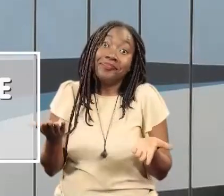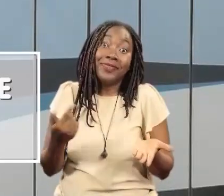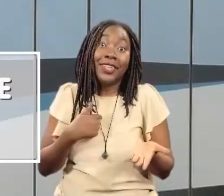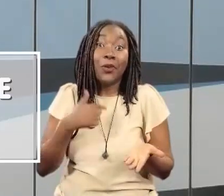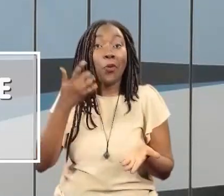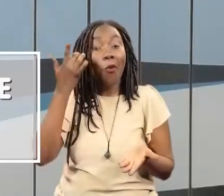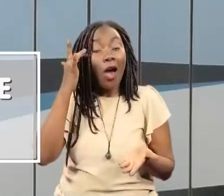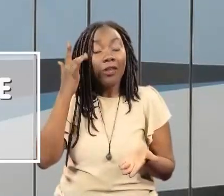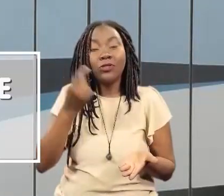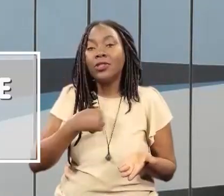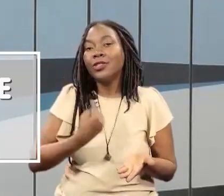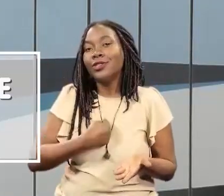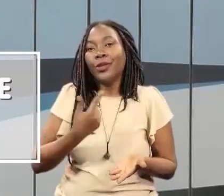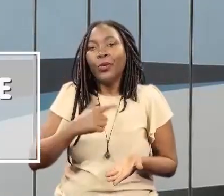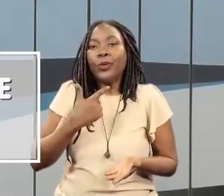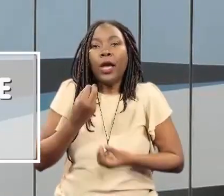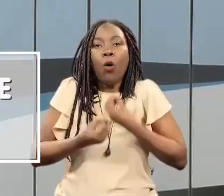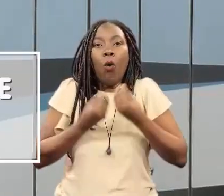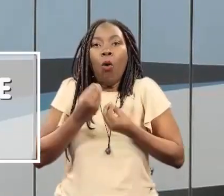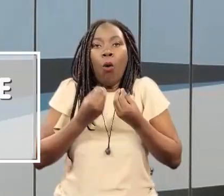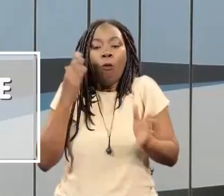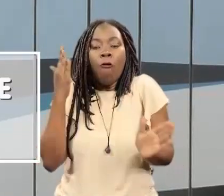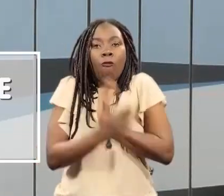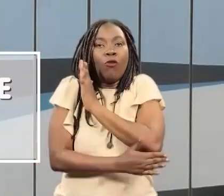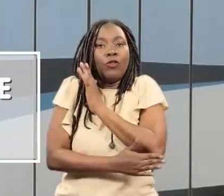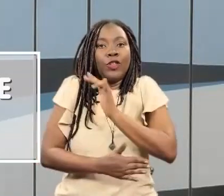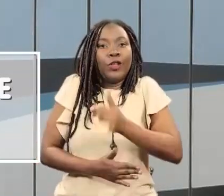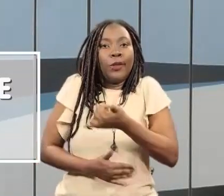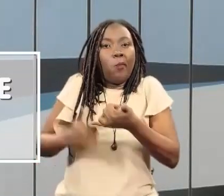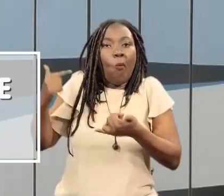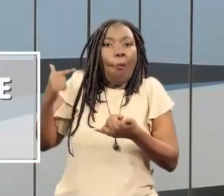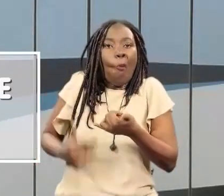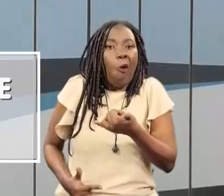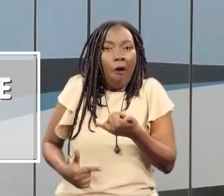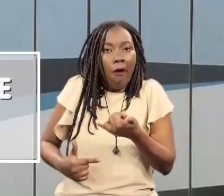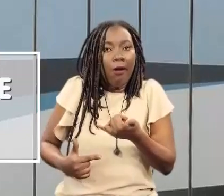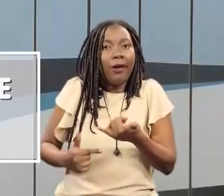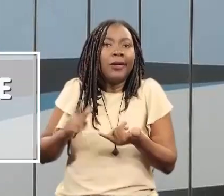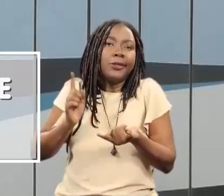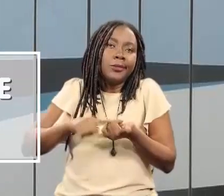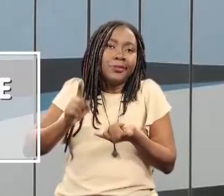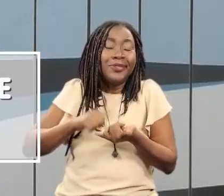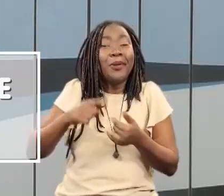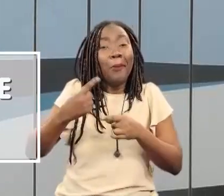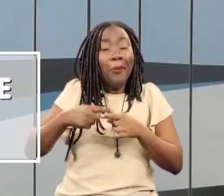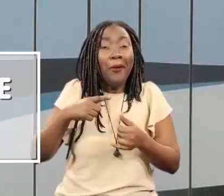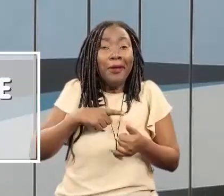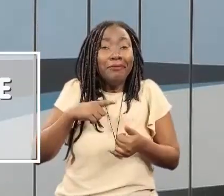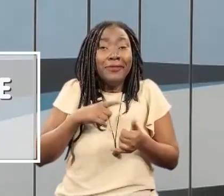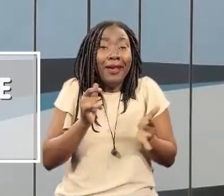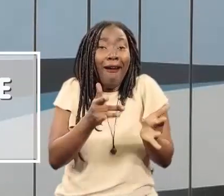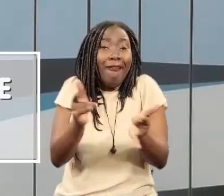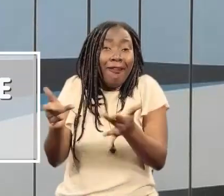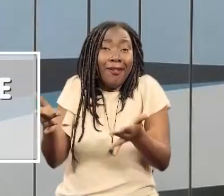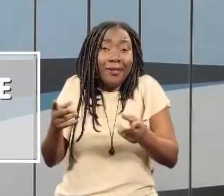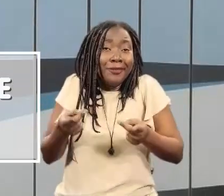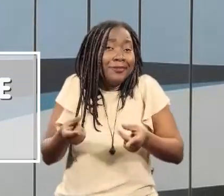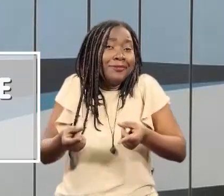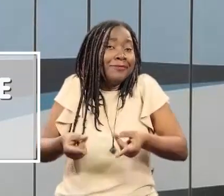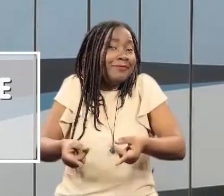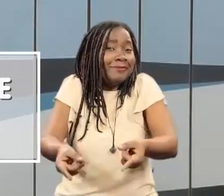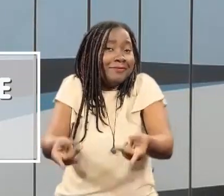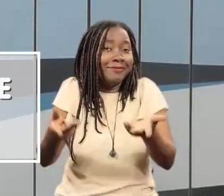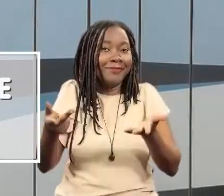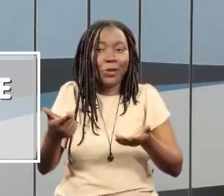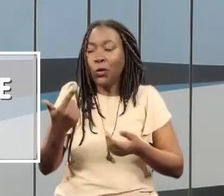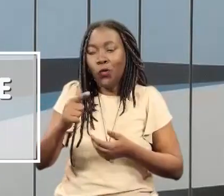que a gente não tem como fugir do uso dos celulares, dos smartphones, porque eles estão aí e vão ficar. Não vai